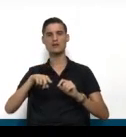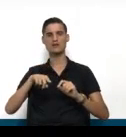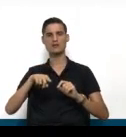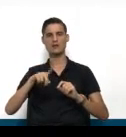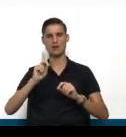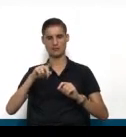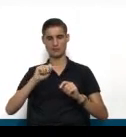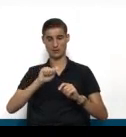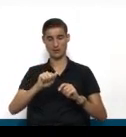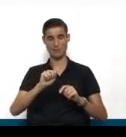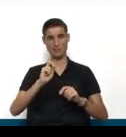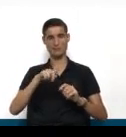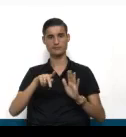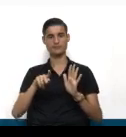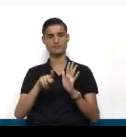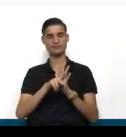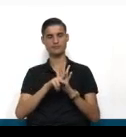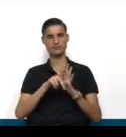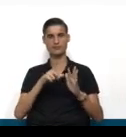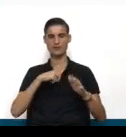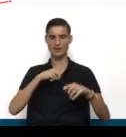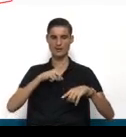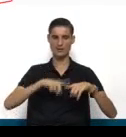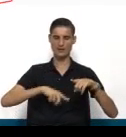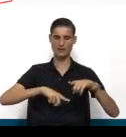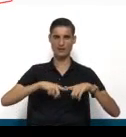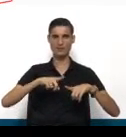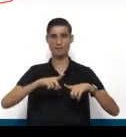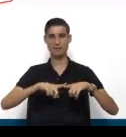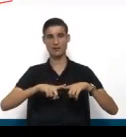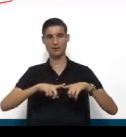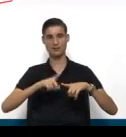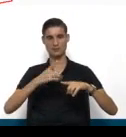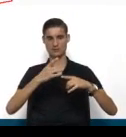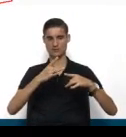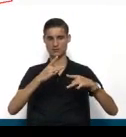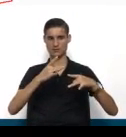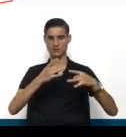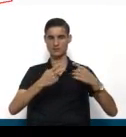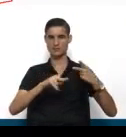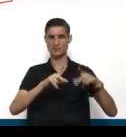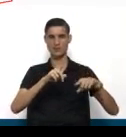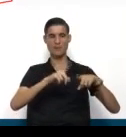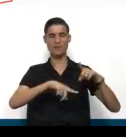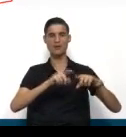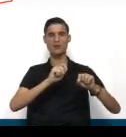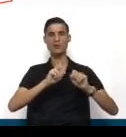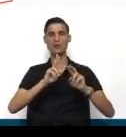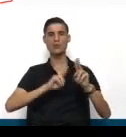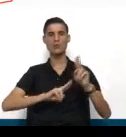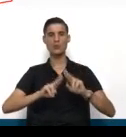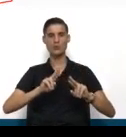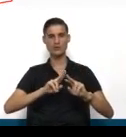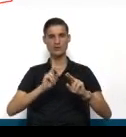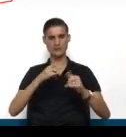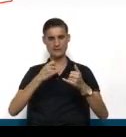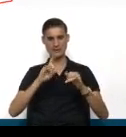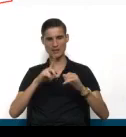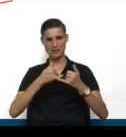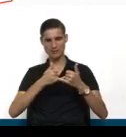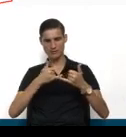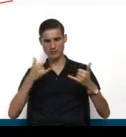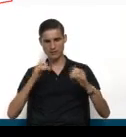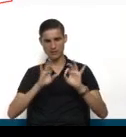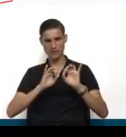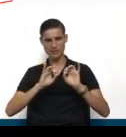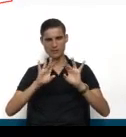a constante A, ela dependerá do material que é feita a corda, e também da sua